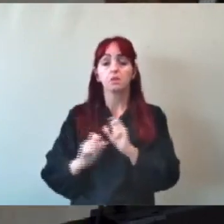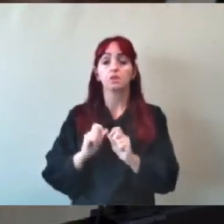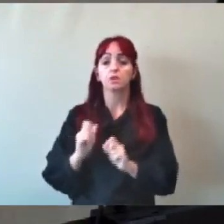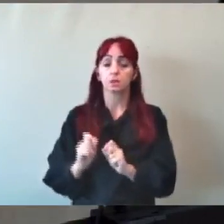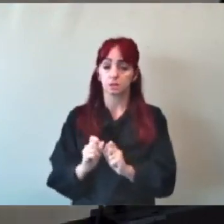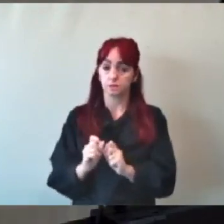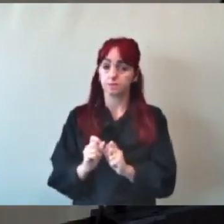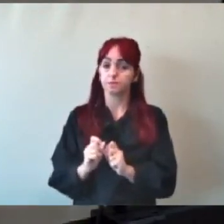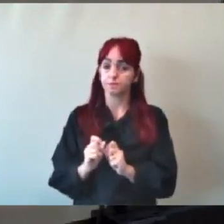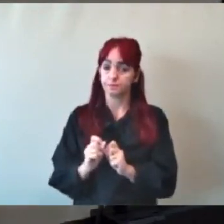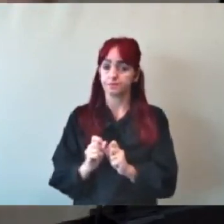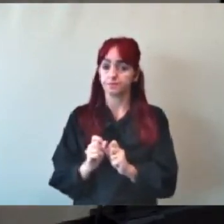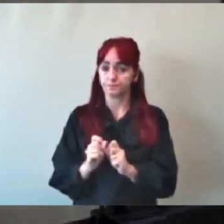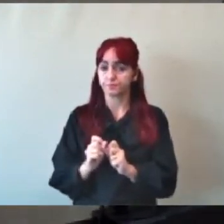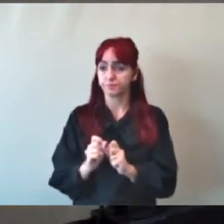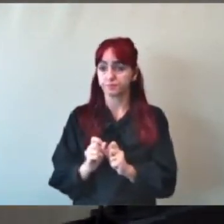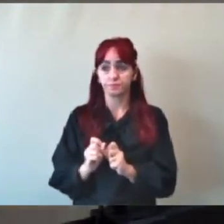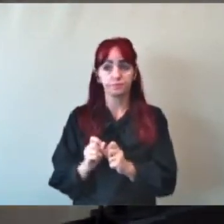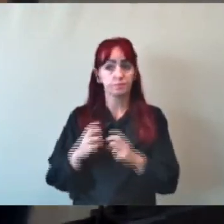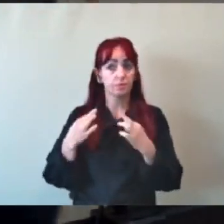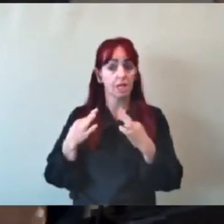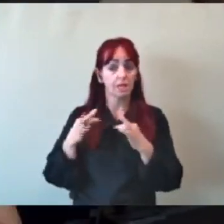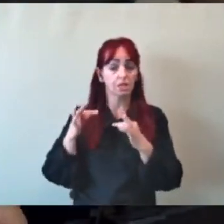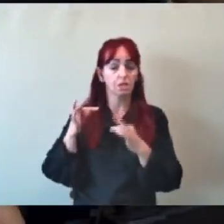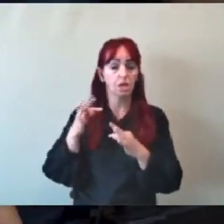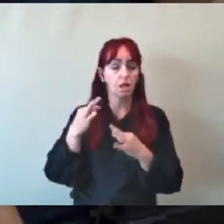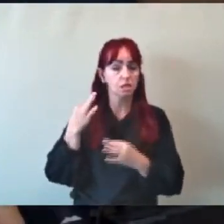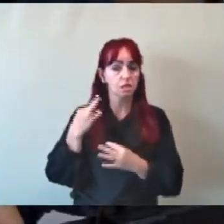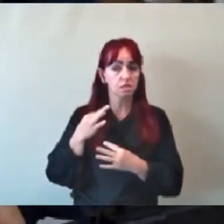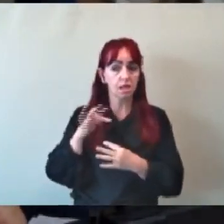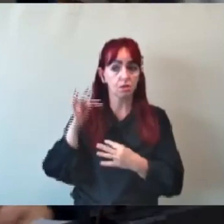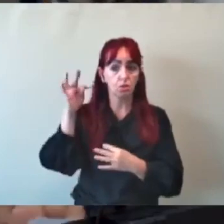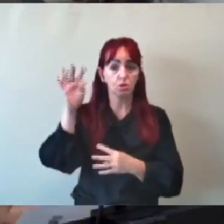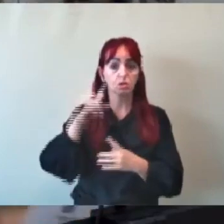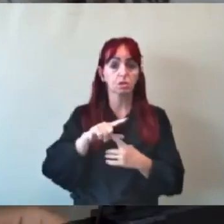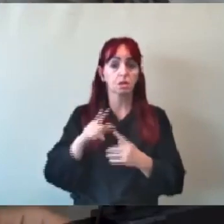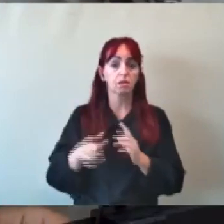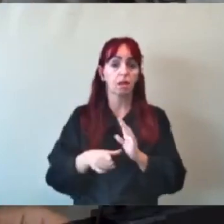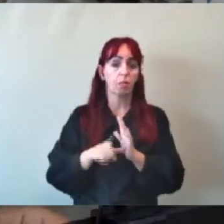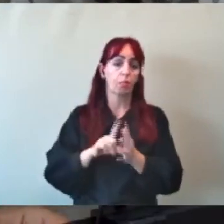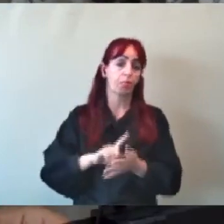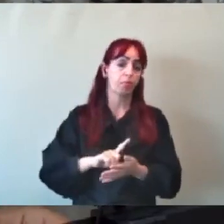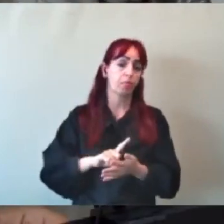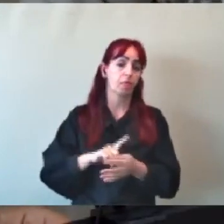a tecnologia aí da prefeitura está atrasada. Viu aí?